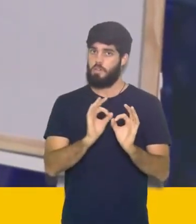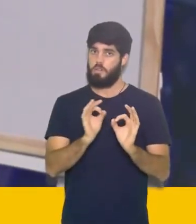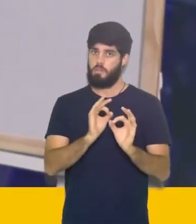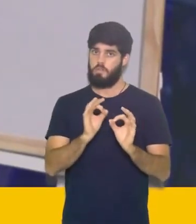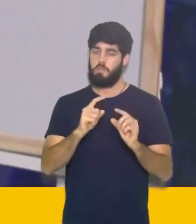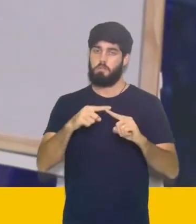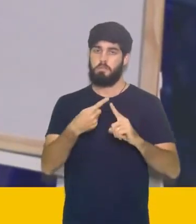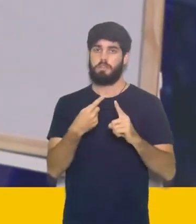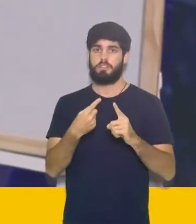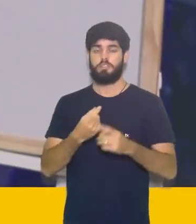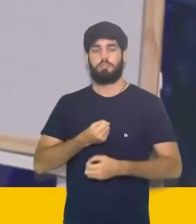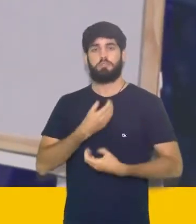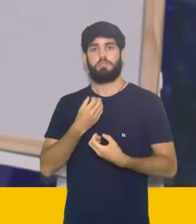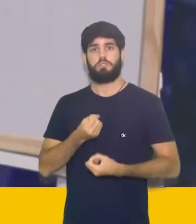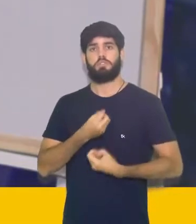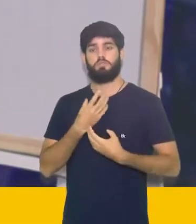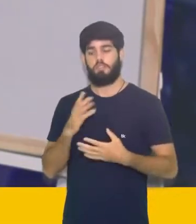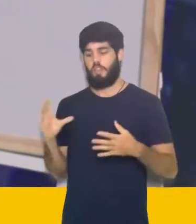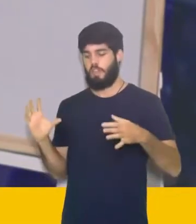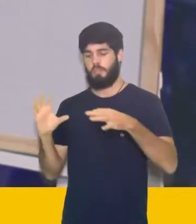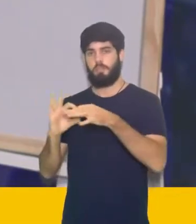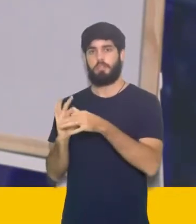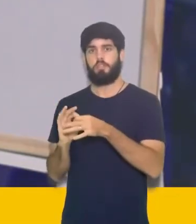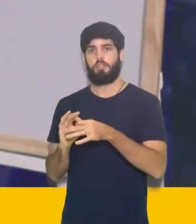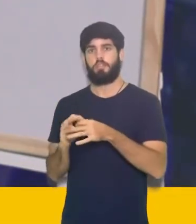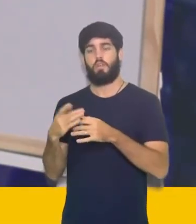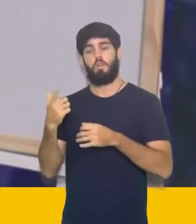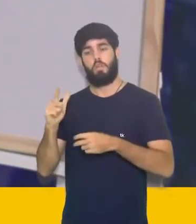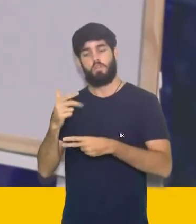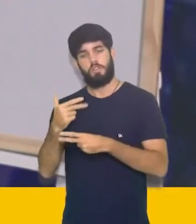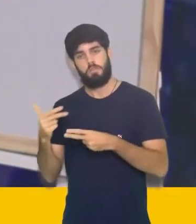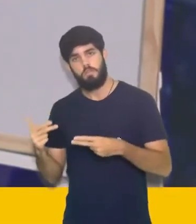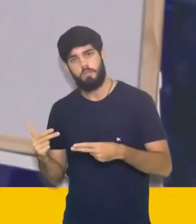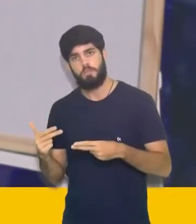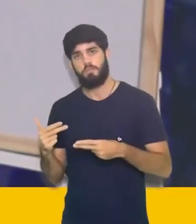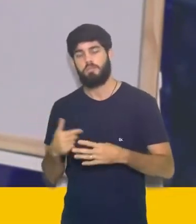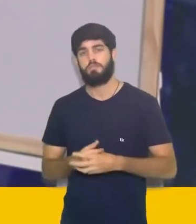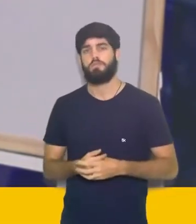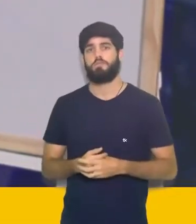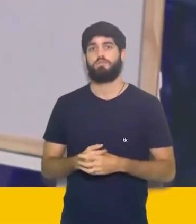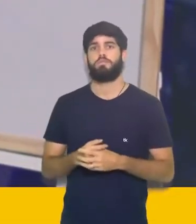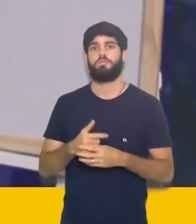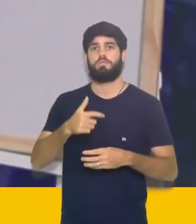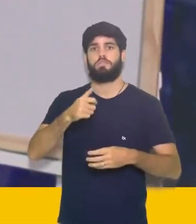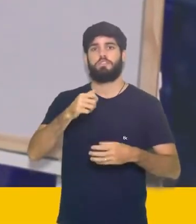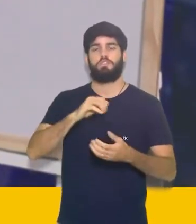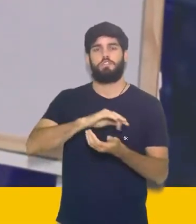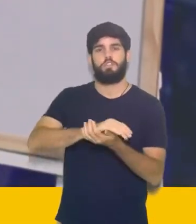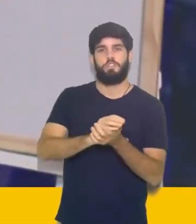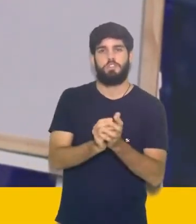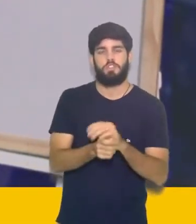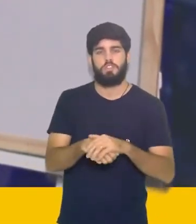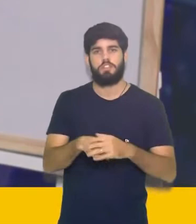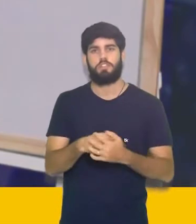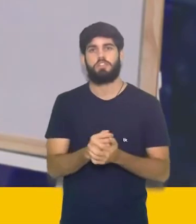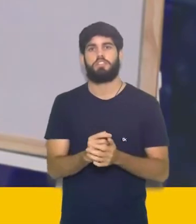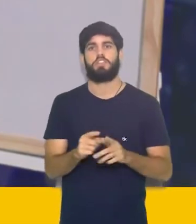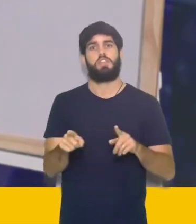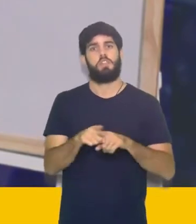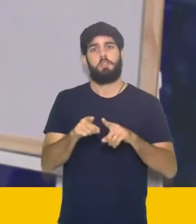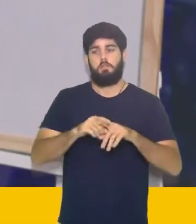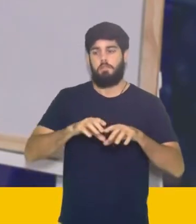Não. Mas é uma expressão que faz a linkagem. Outra coisa. Álcool em gel... Álcool